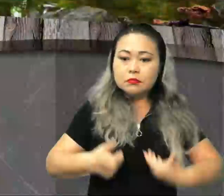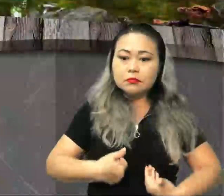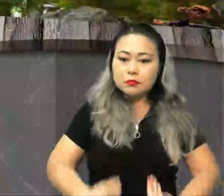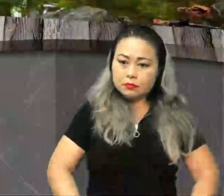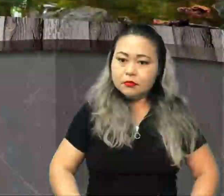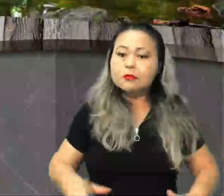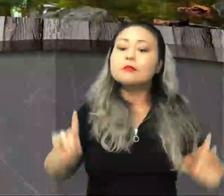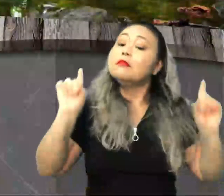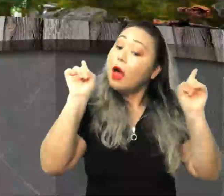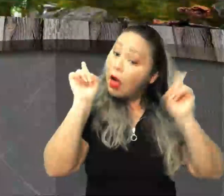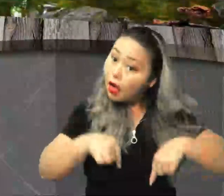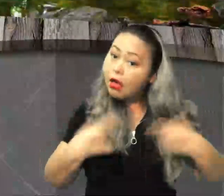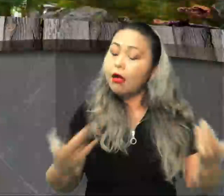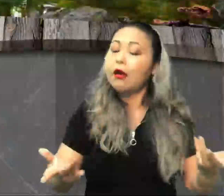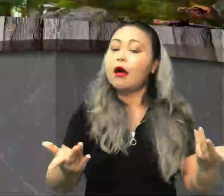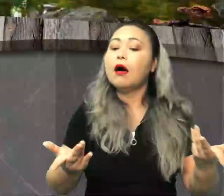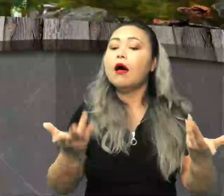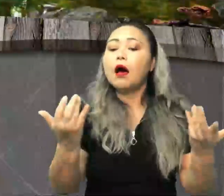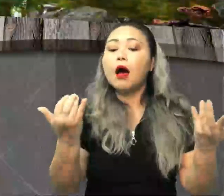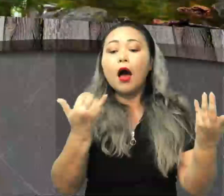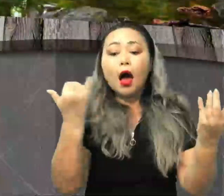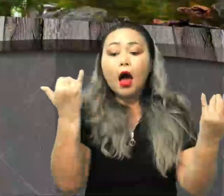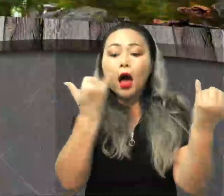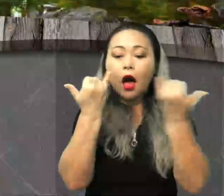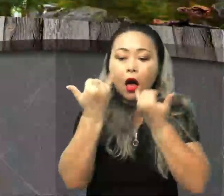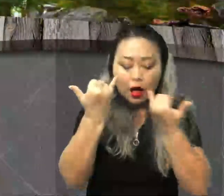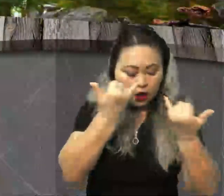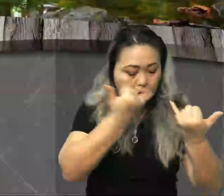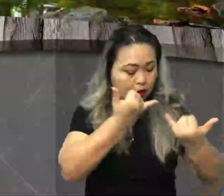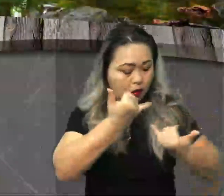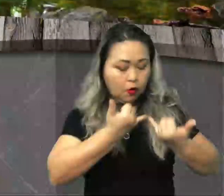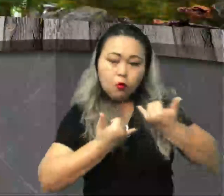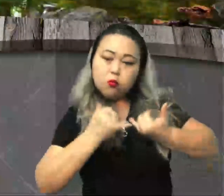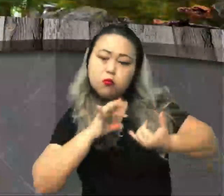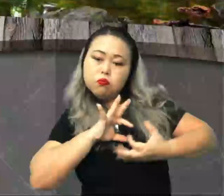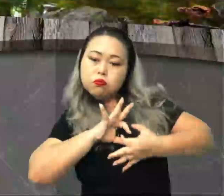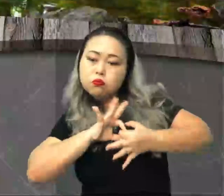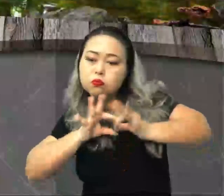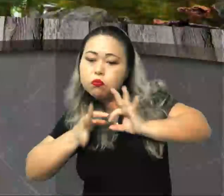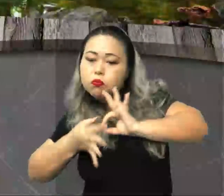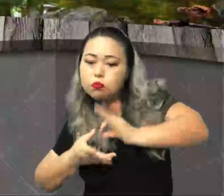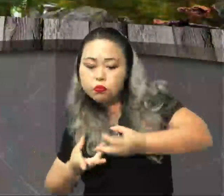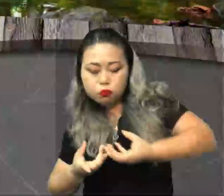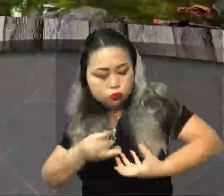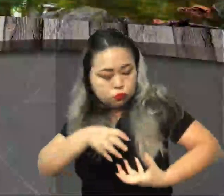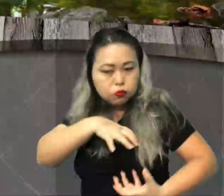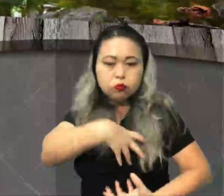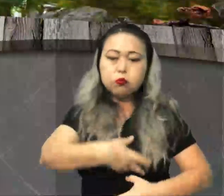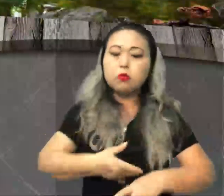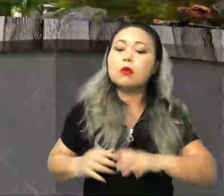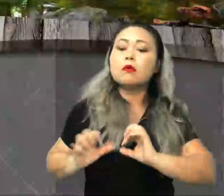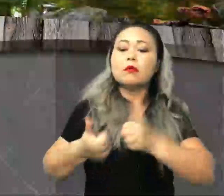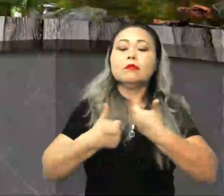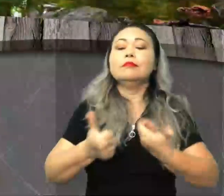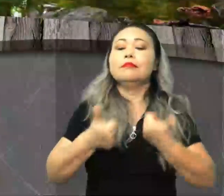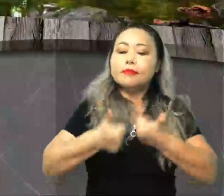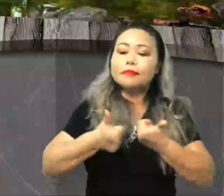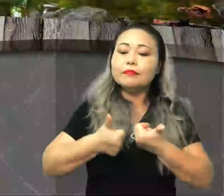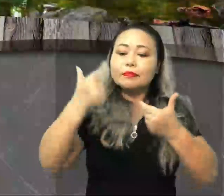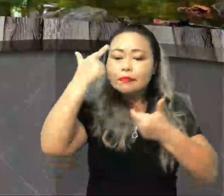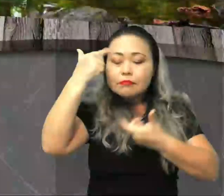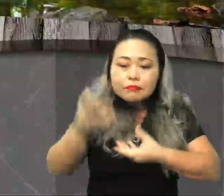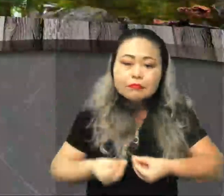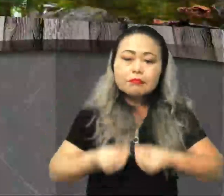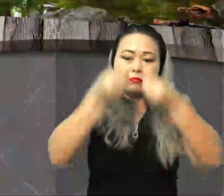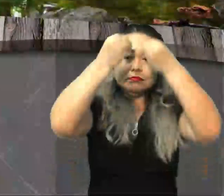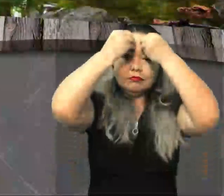organismo? As informações elas vão se unindo para montar todo o nosso entendimento. Certinho?